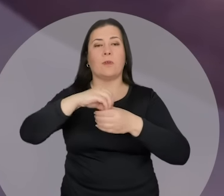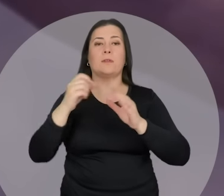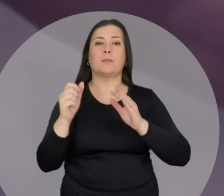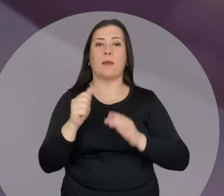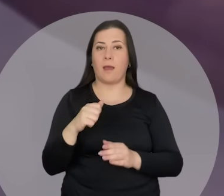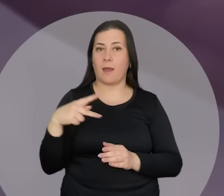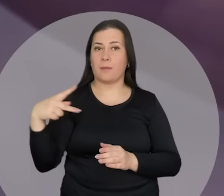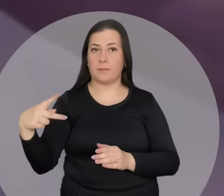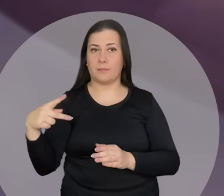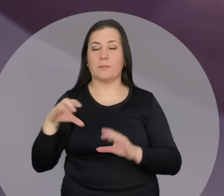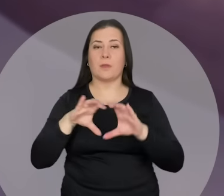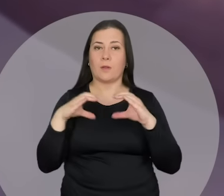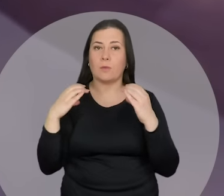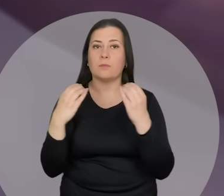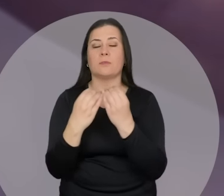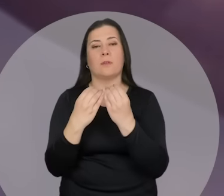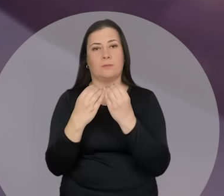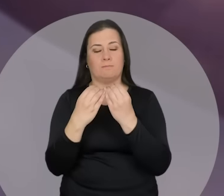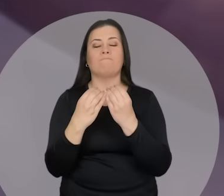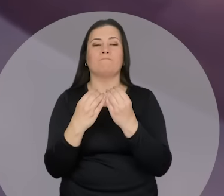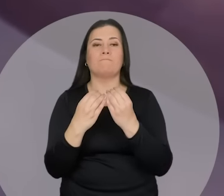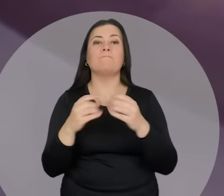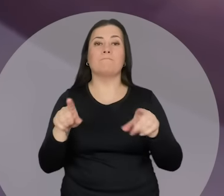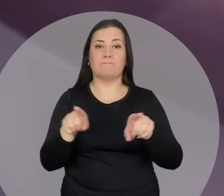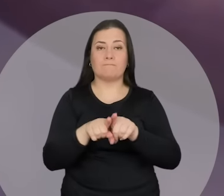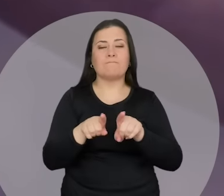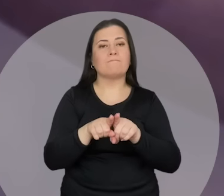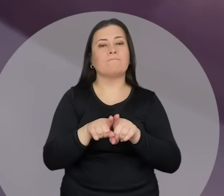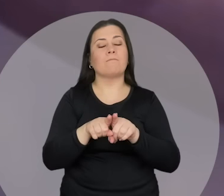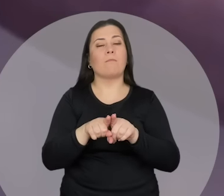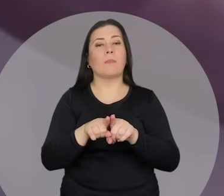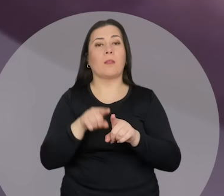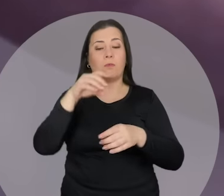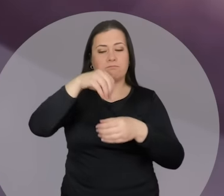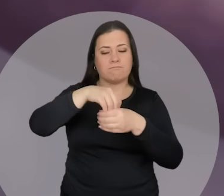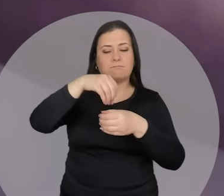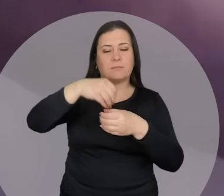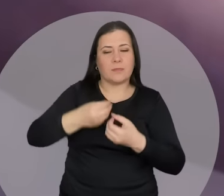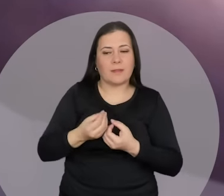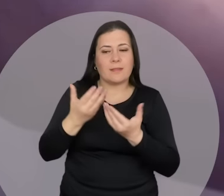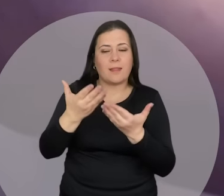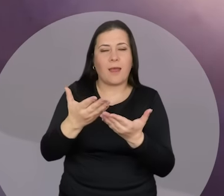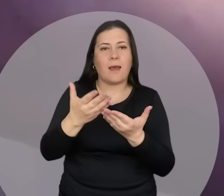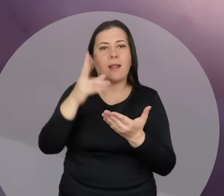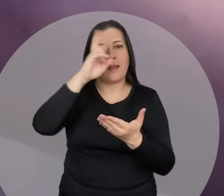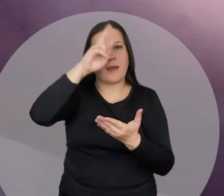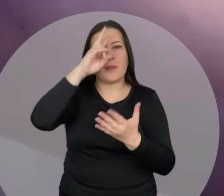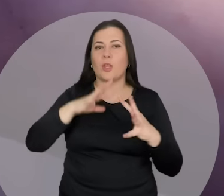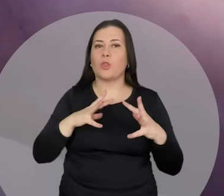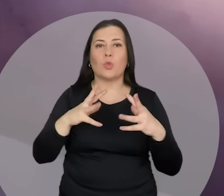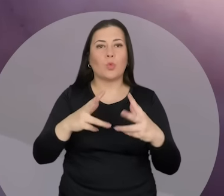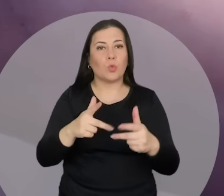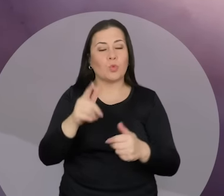em sua comunidade. Ao ofertar, lembramos que tudo provém de Deus, assim